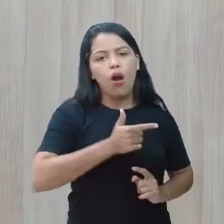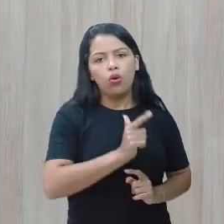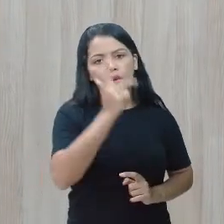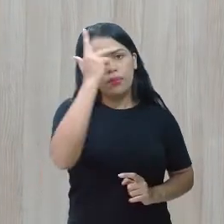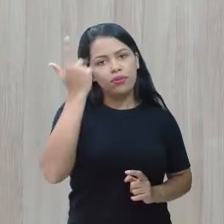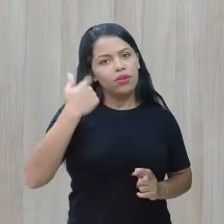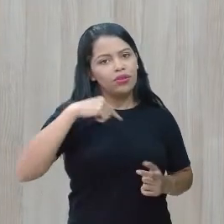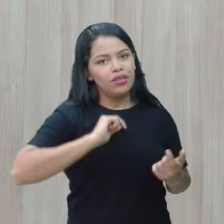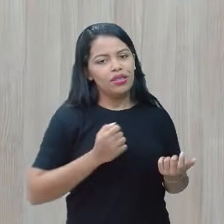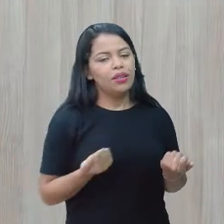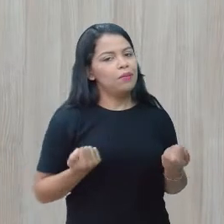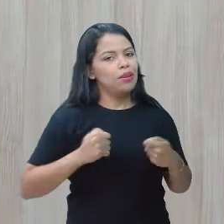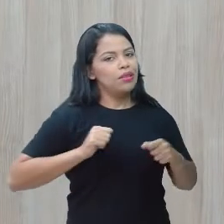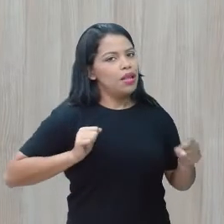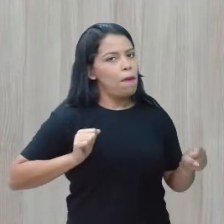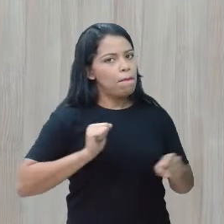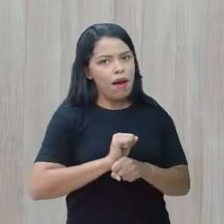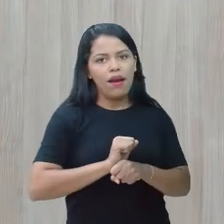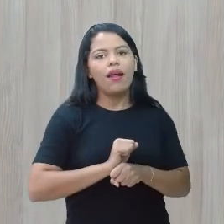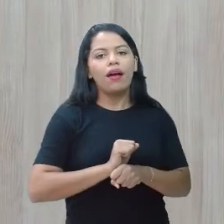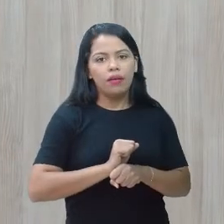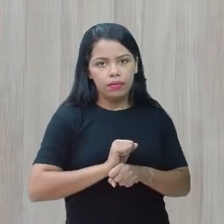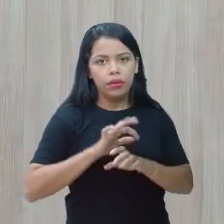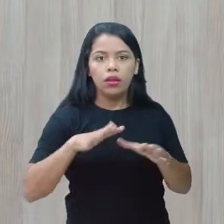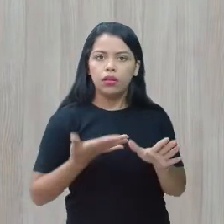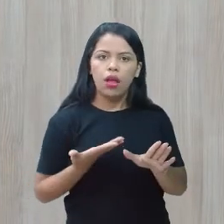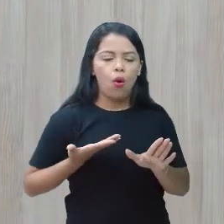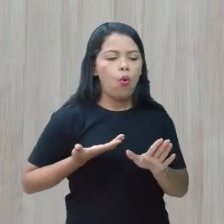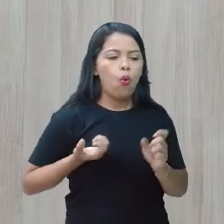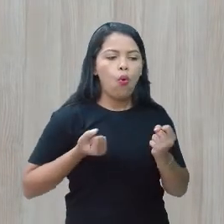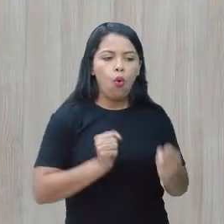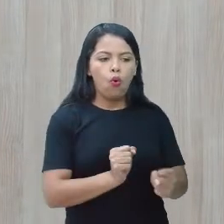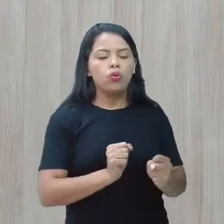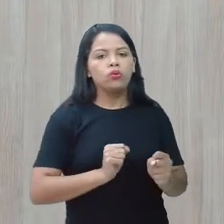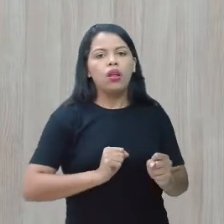de preconceito, minha gente, contra gênero, contra